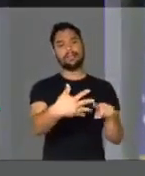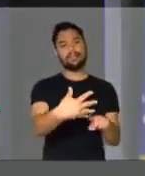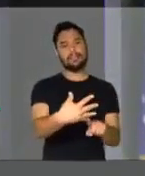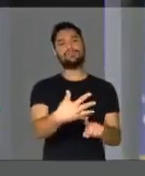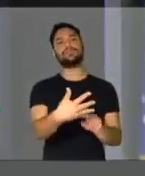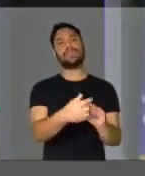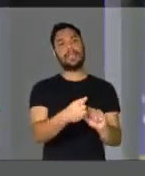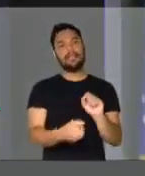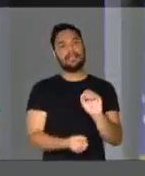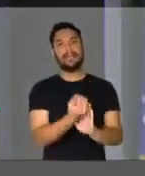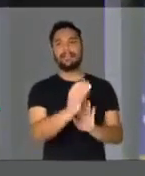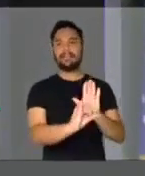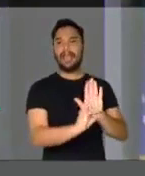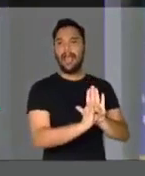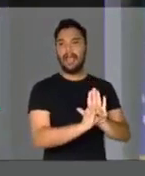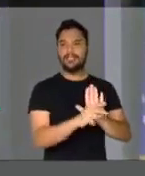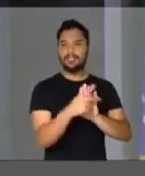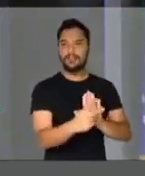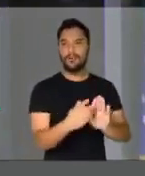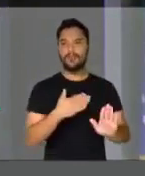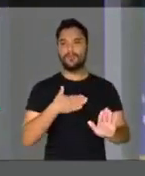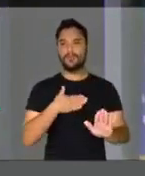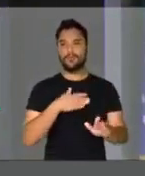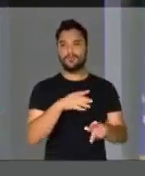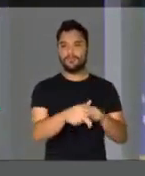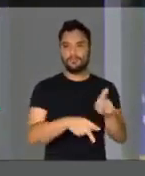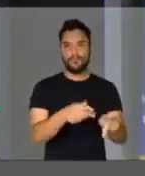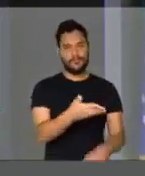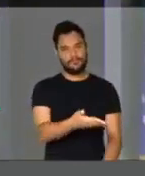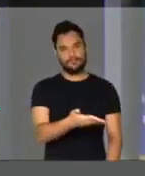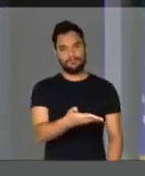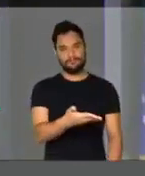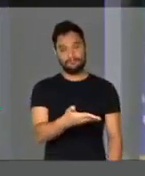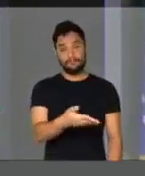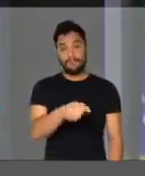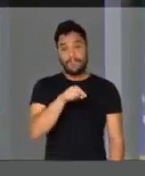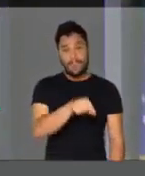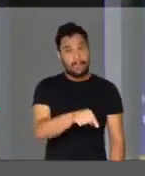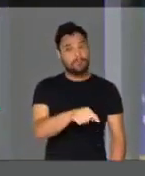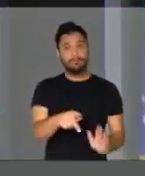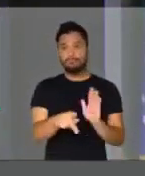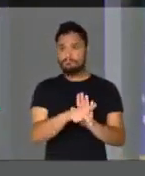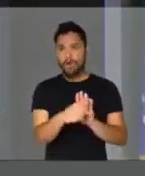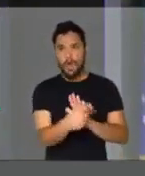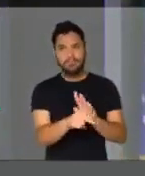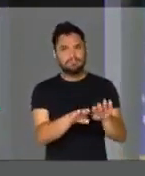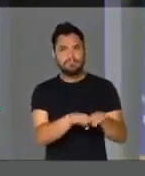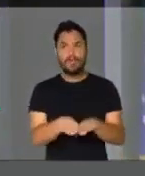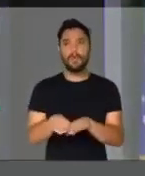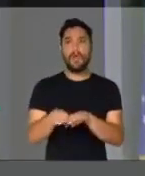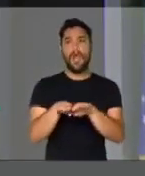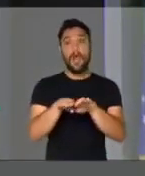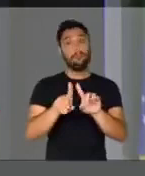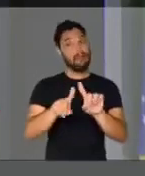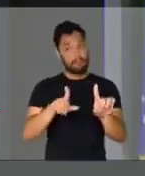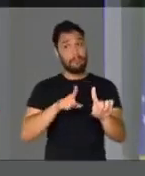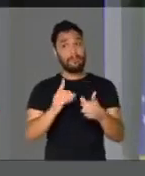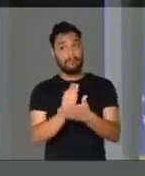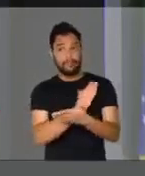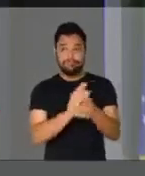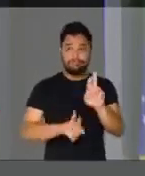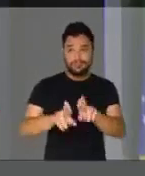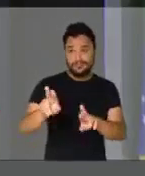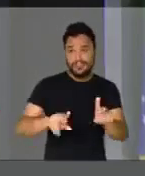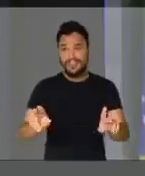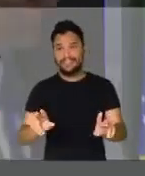construção de nossa personalidade coletiva. Assim somos todos, iguais e diferentes. Desde o